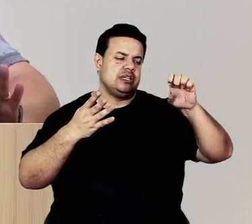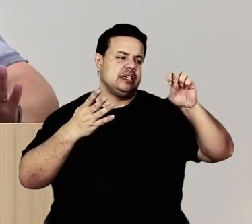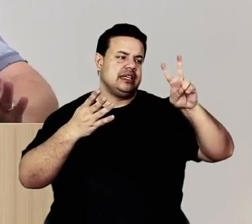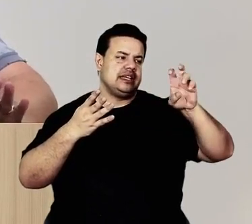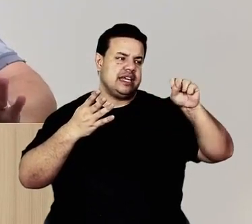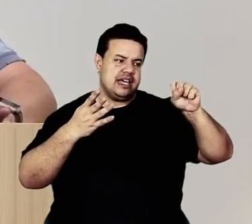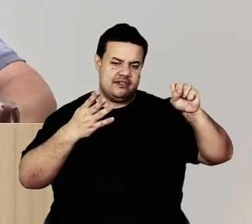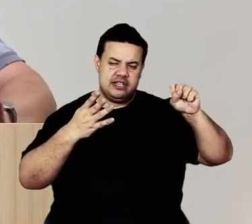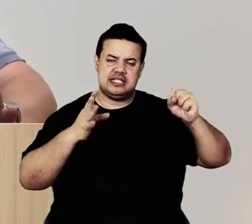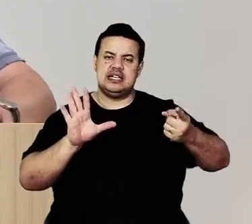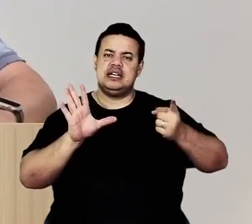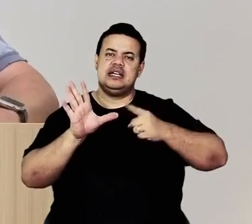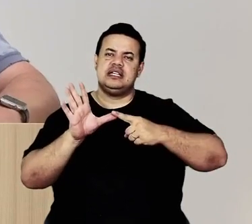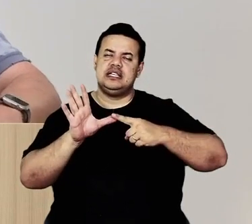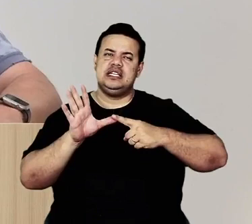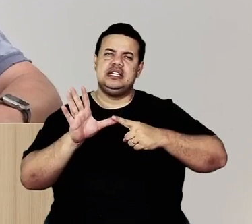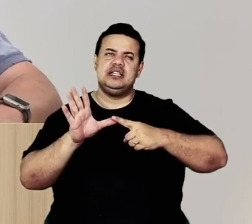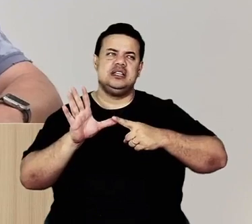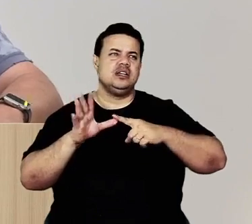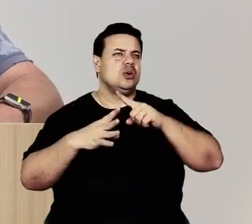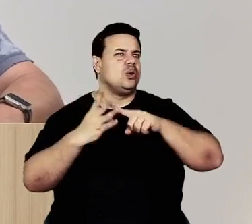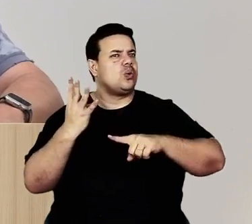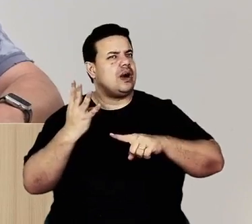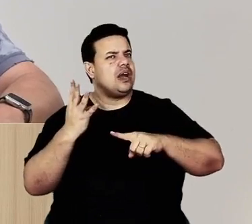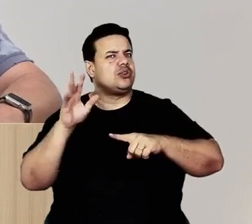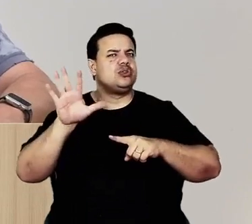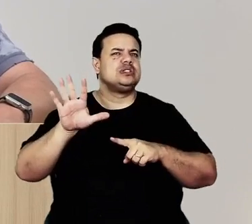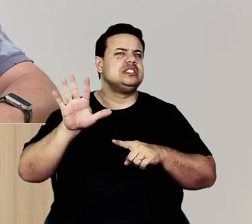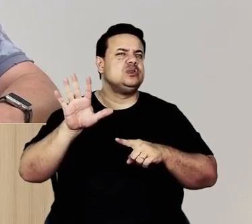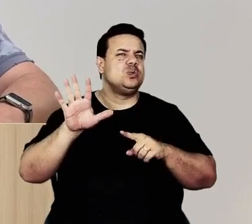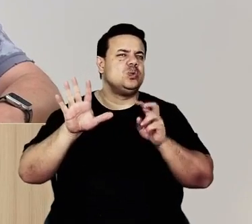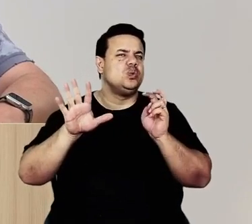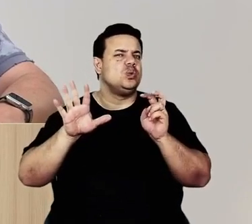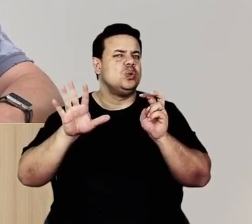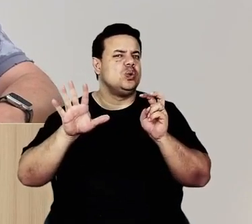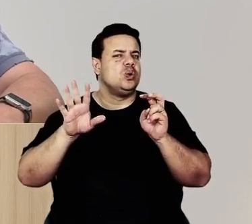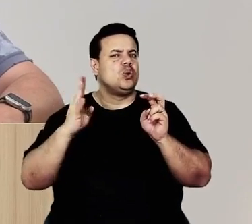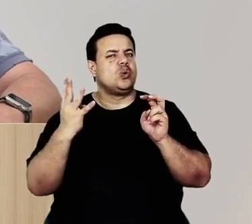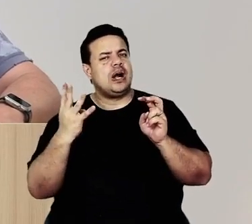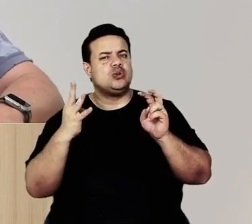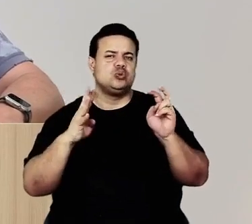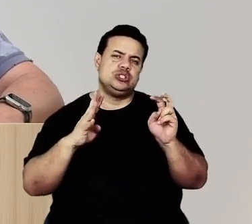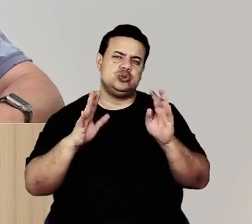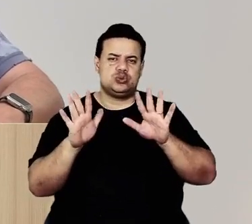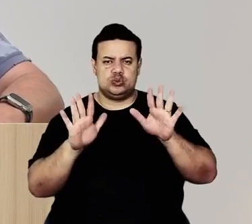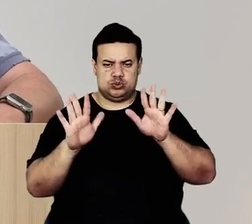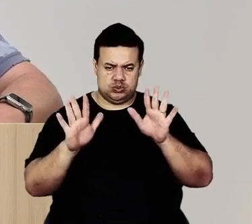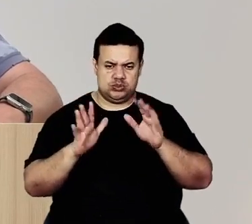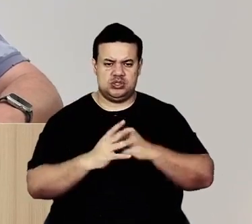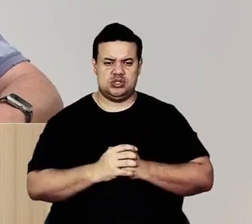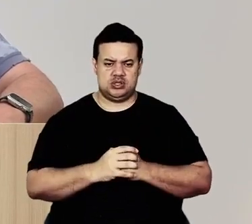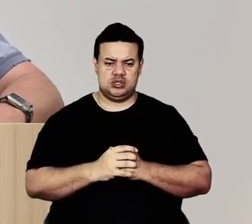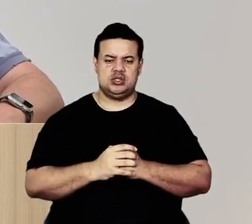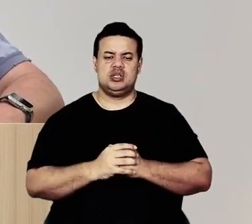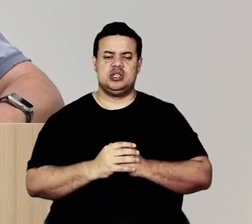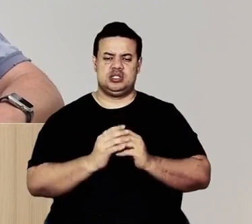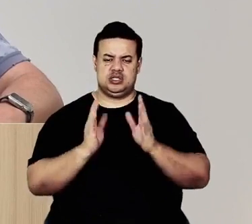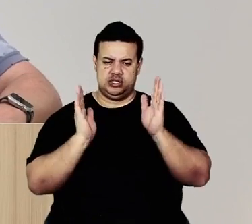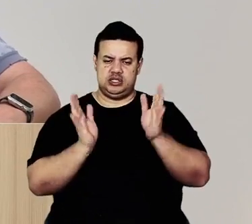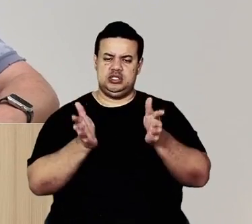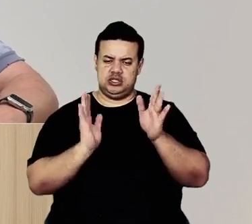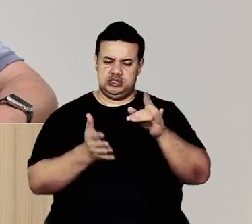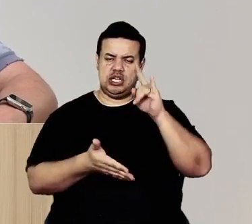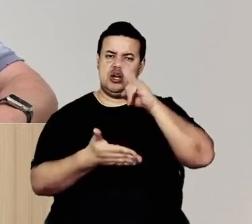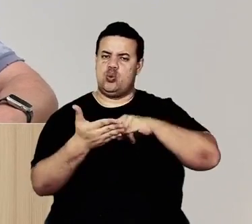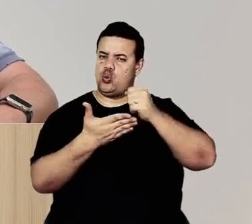acho que é isso são quatro ou cincos que tá aqui eh já já está com o contrato feito